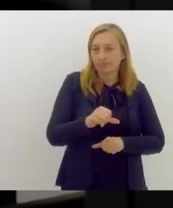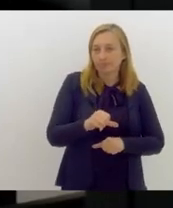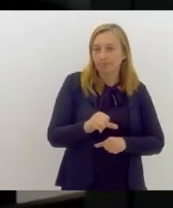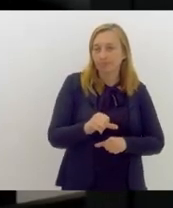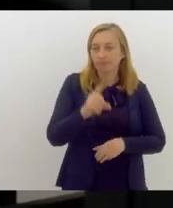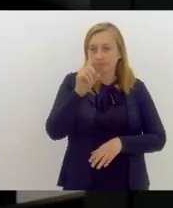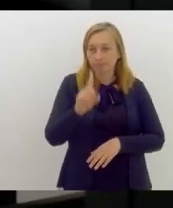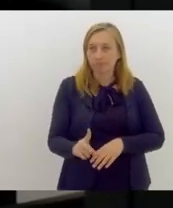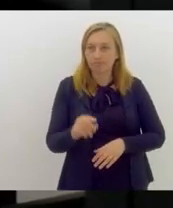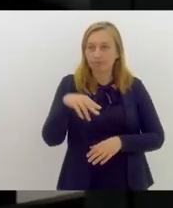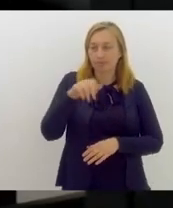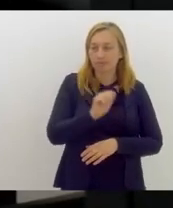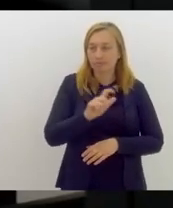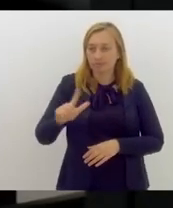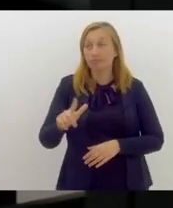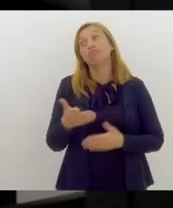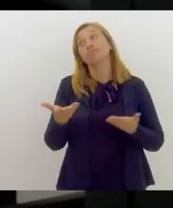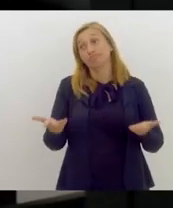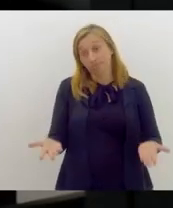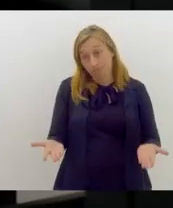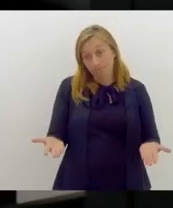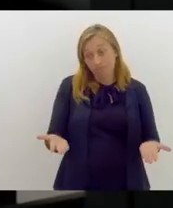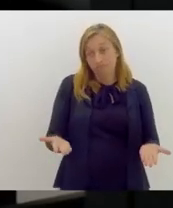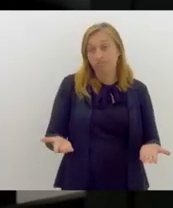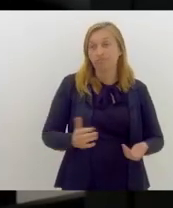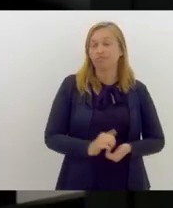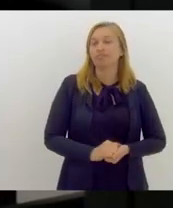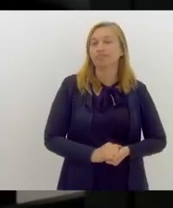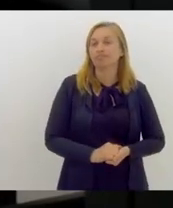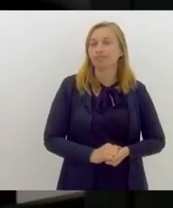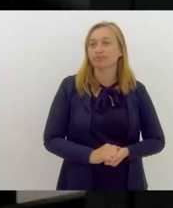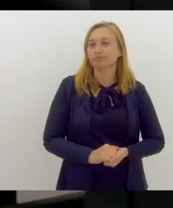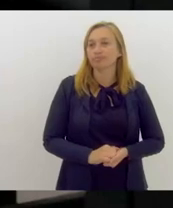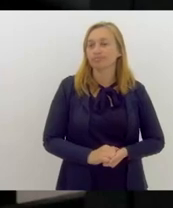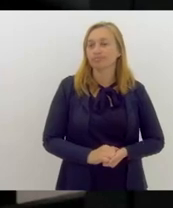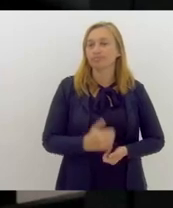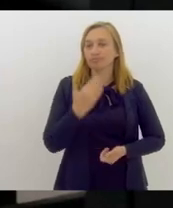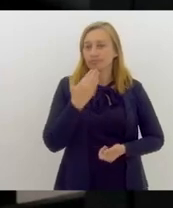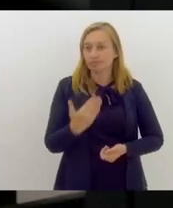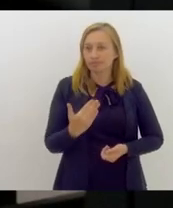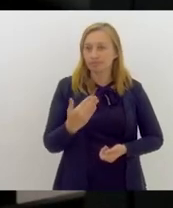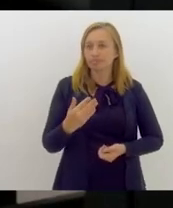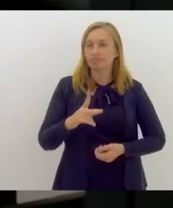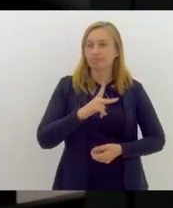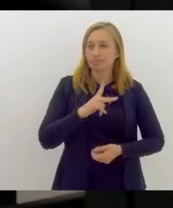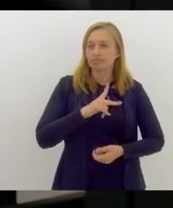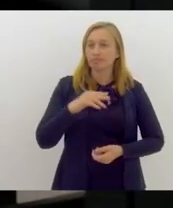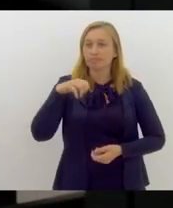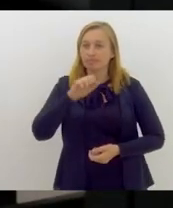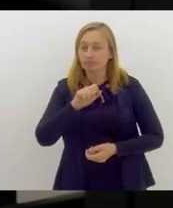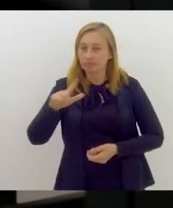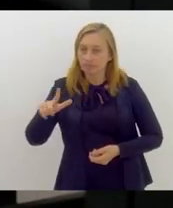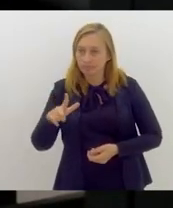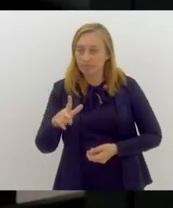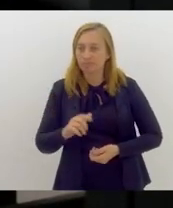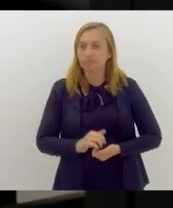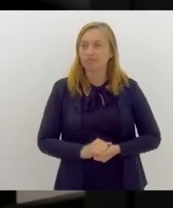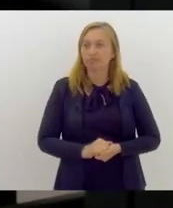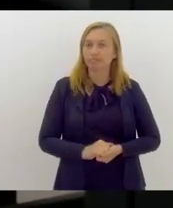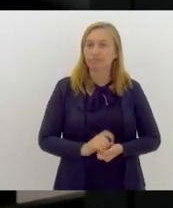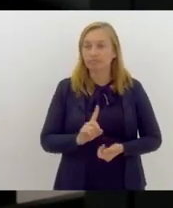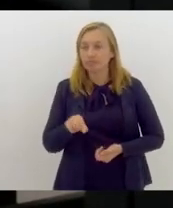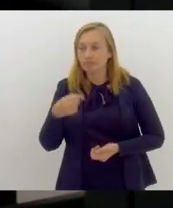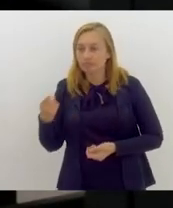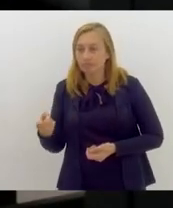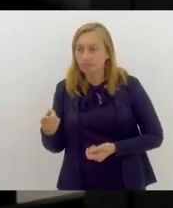aí Aí sim e aí veio uma uma liminar da própria anel reconsiderando por